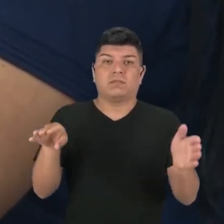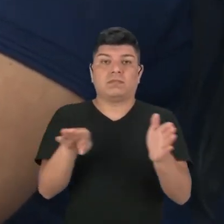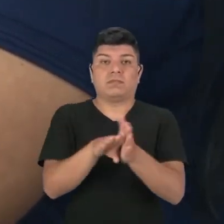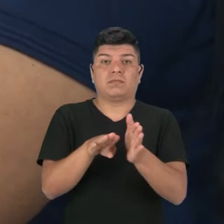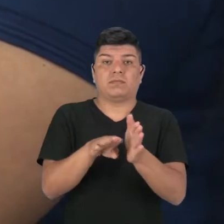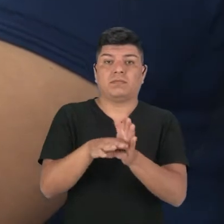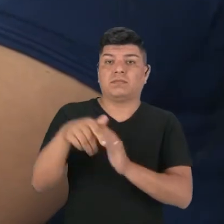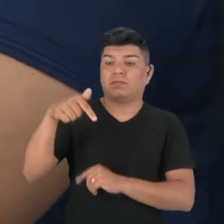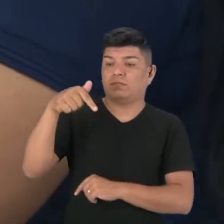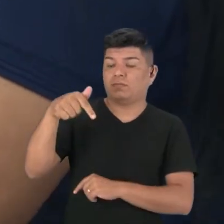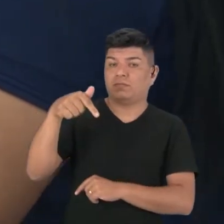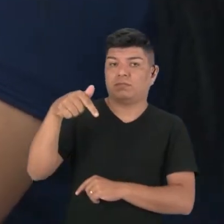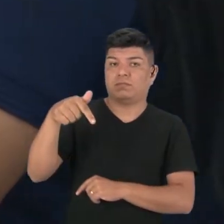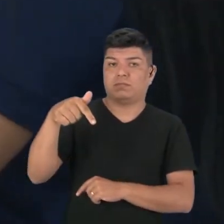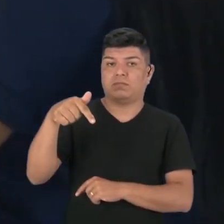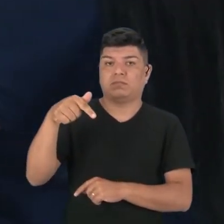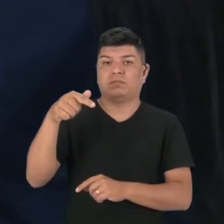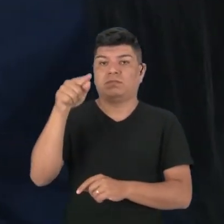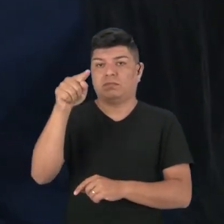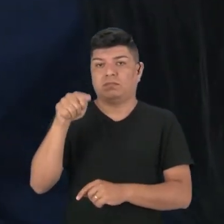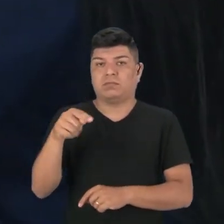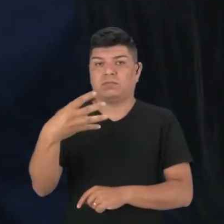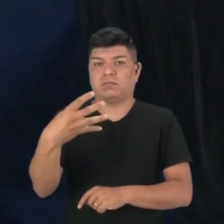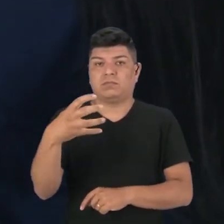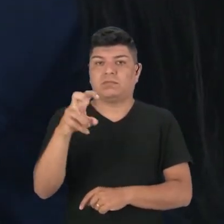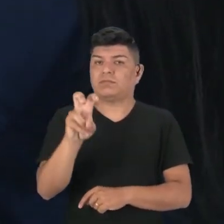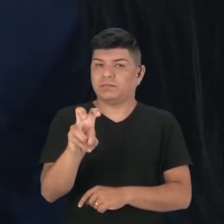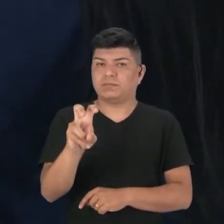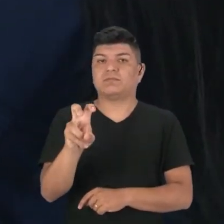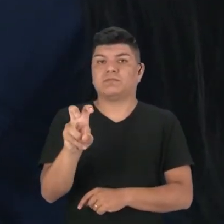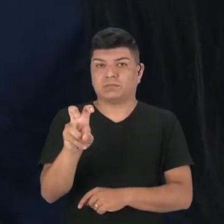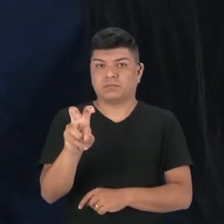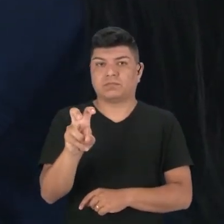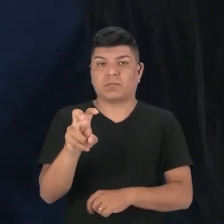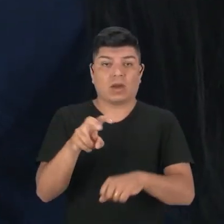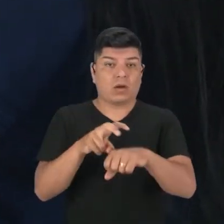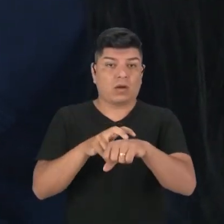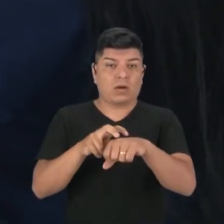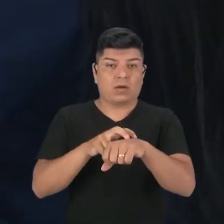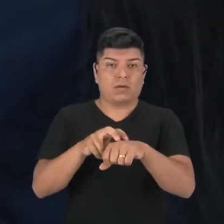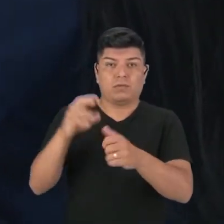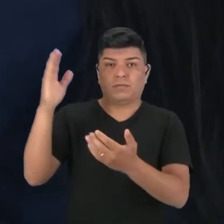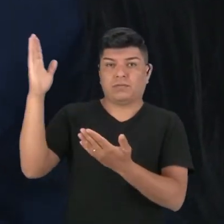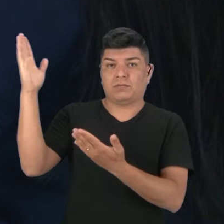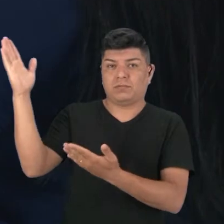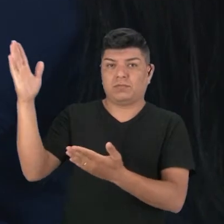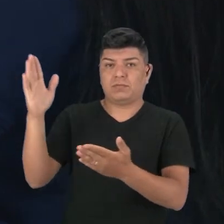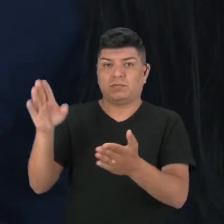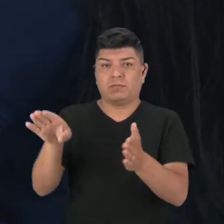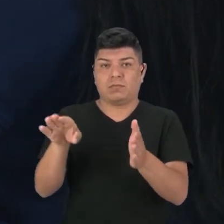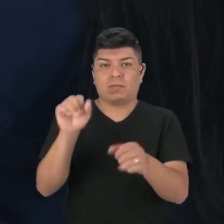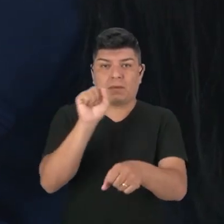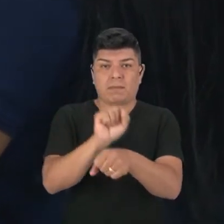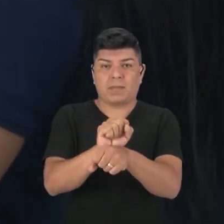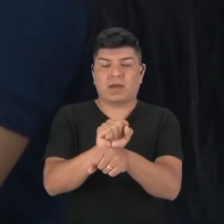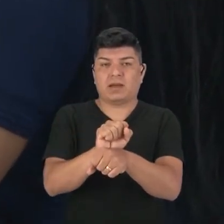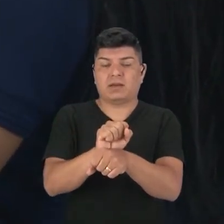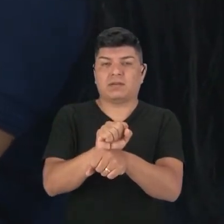19h45, não é isso? Então, eu vou colocar aqui, ó, ponteiro o verde, onde ele vai parar, ó, na volta completa,